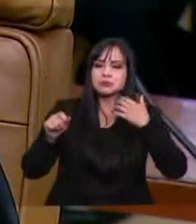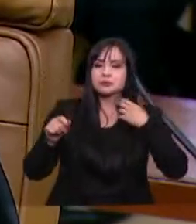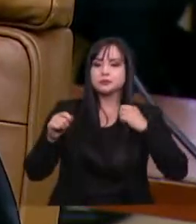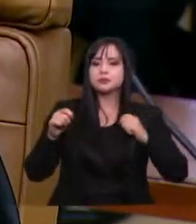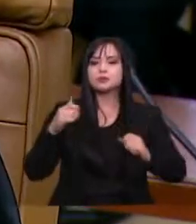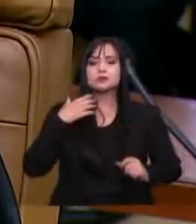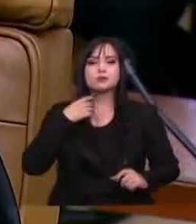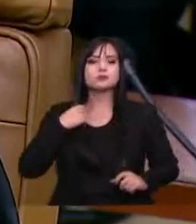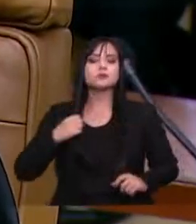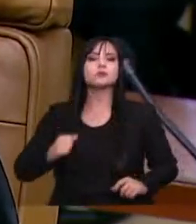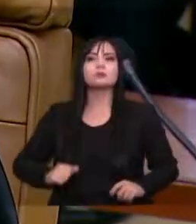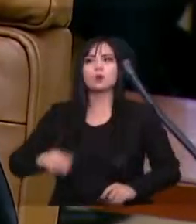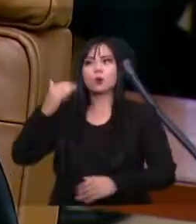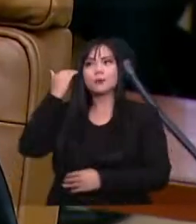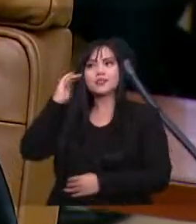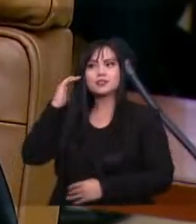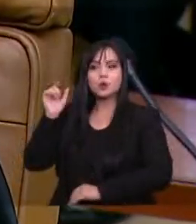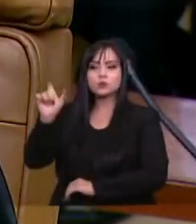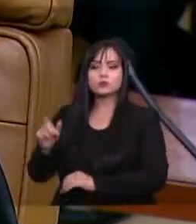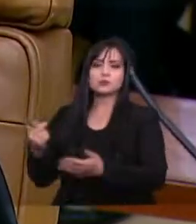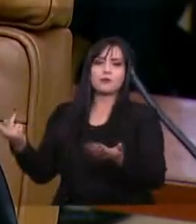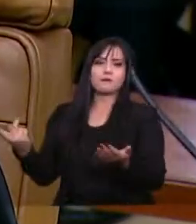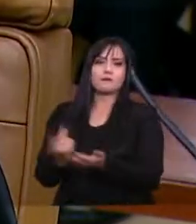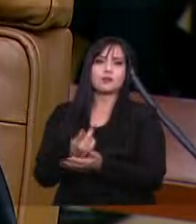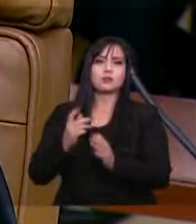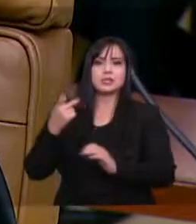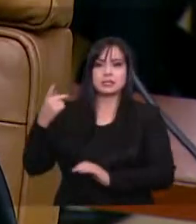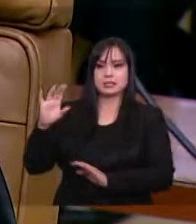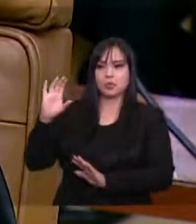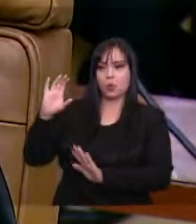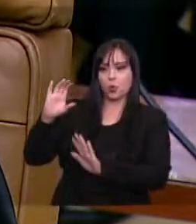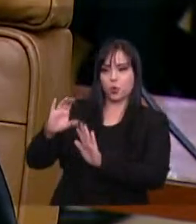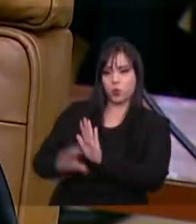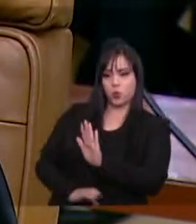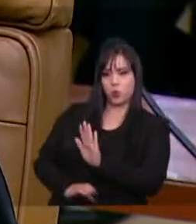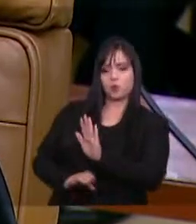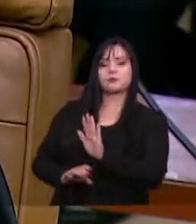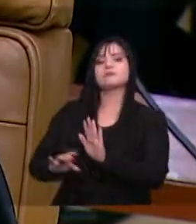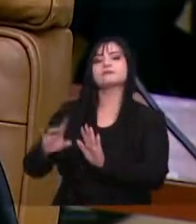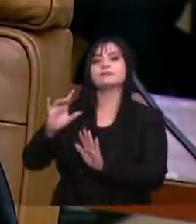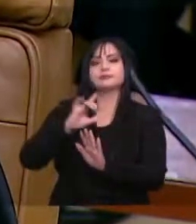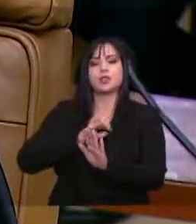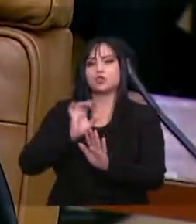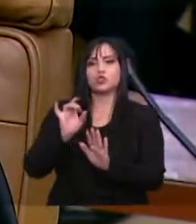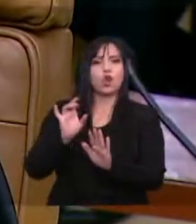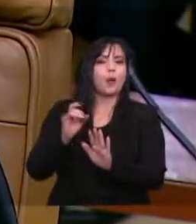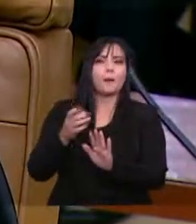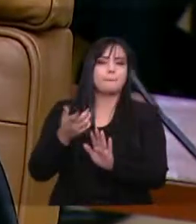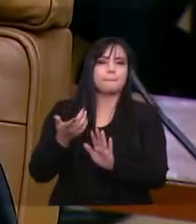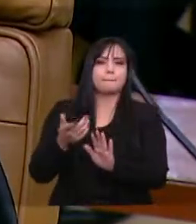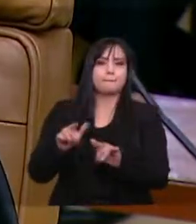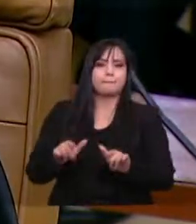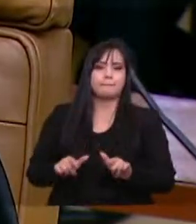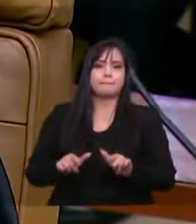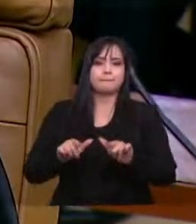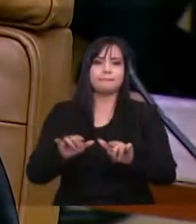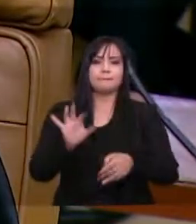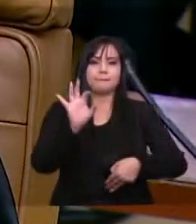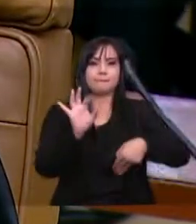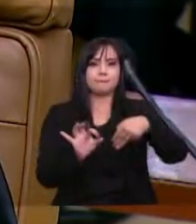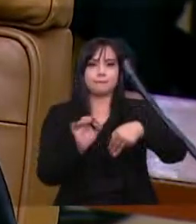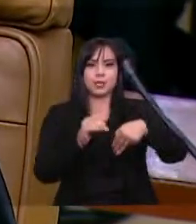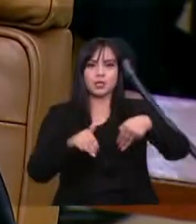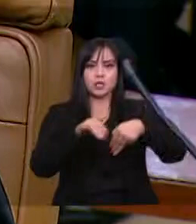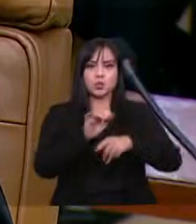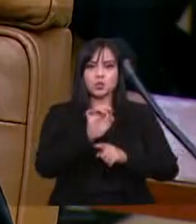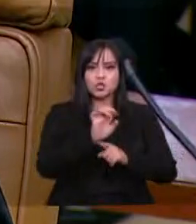de compreensão dele se todos os fatos dado que o seu currículo no qual ostenta não só passagem por cargo de Ministro